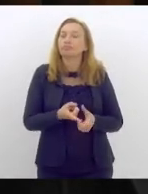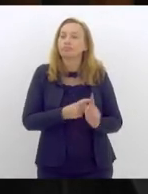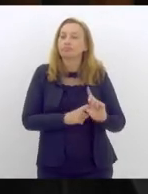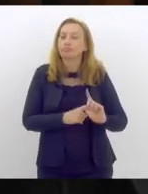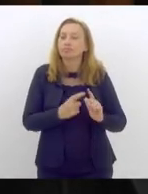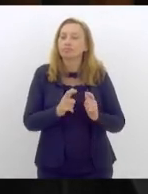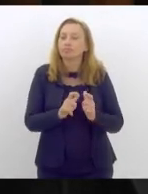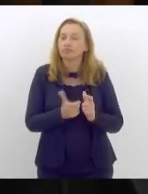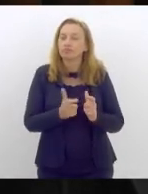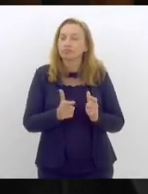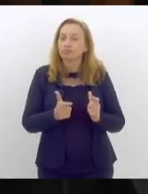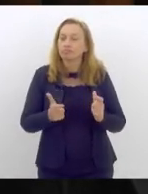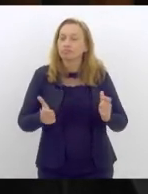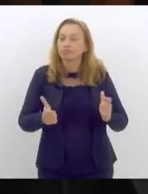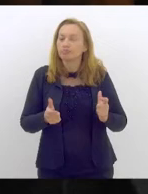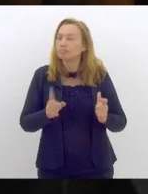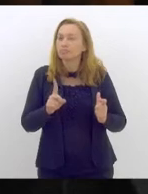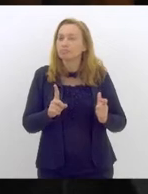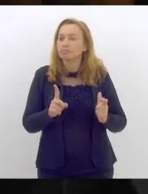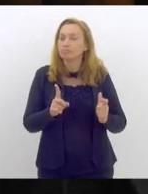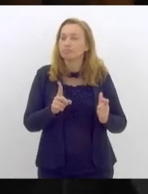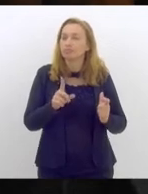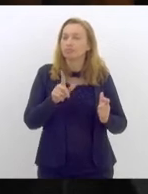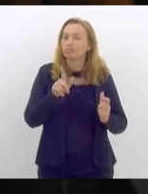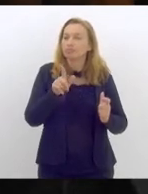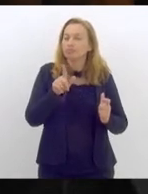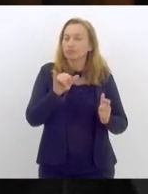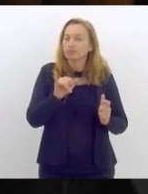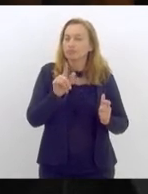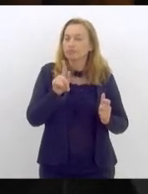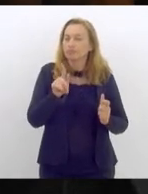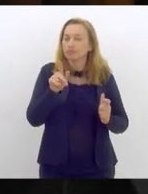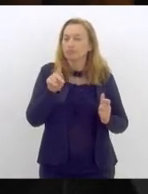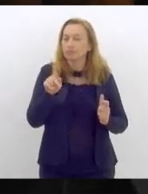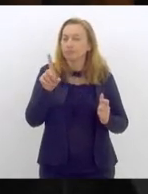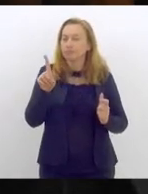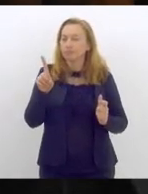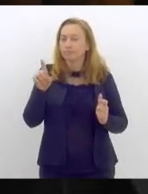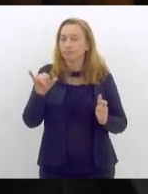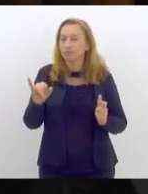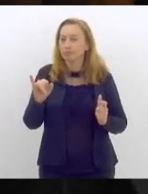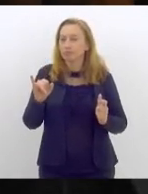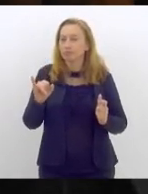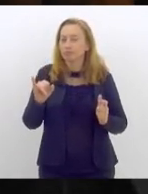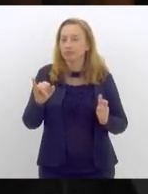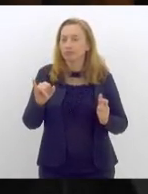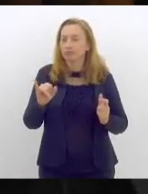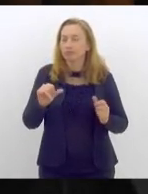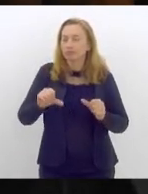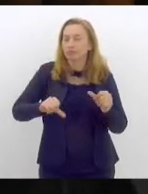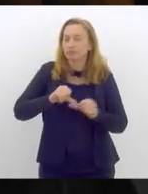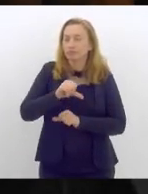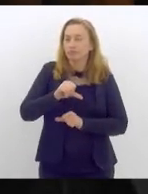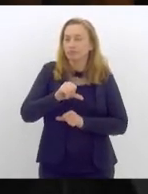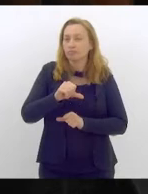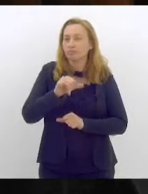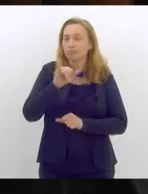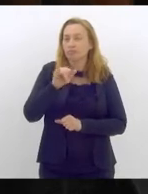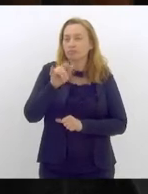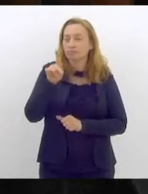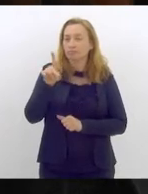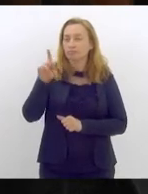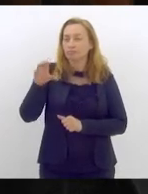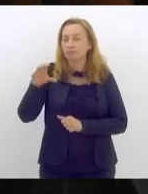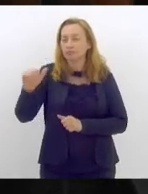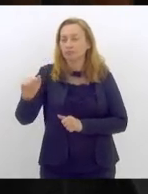pelo mais seis e sim pelo IPCA + 4%